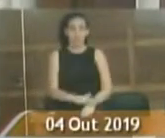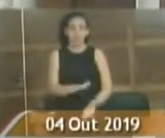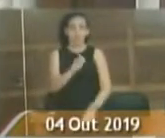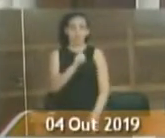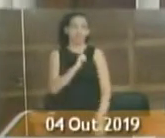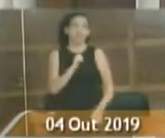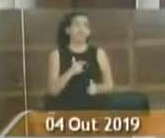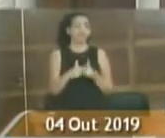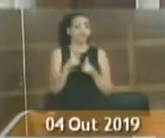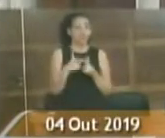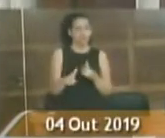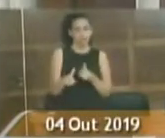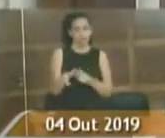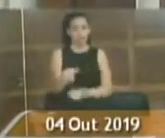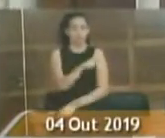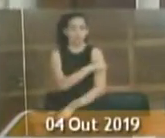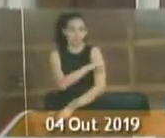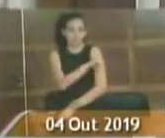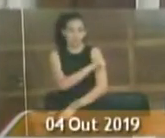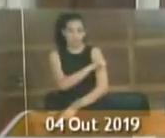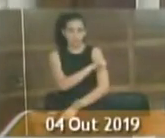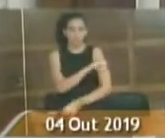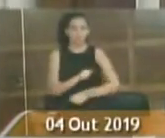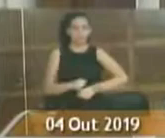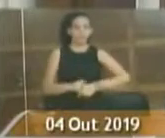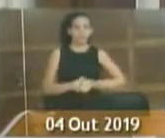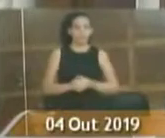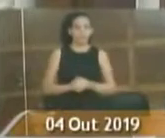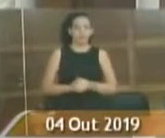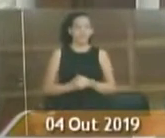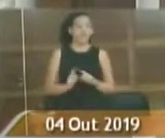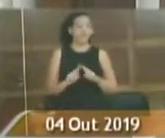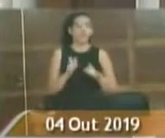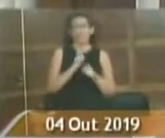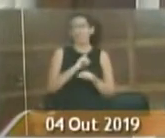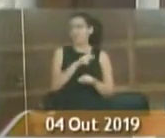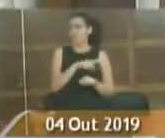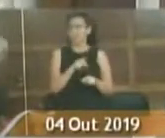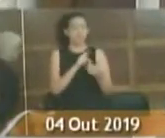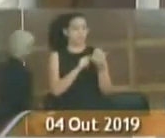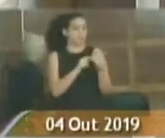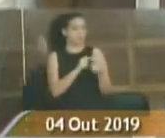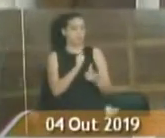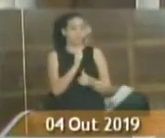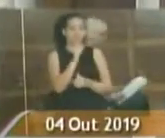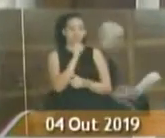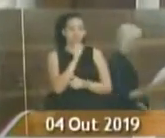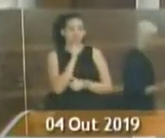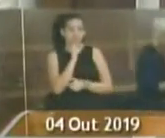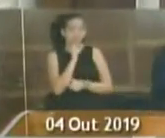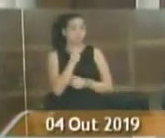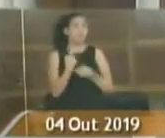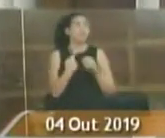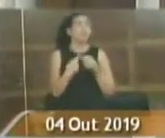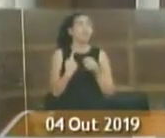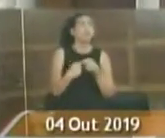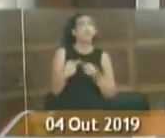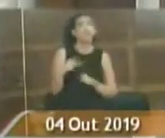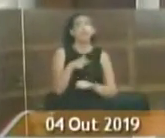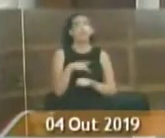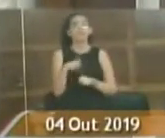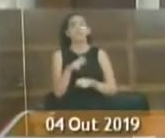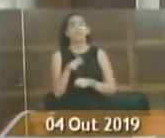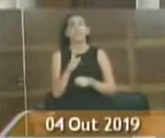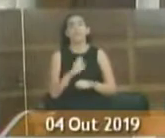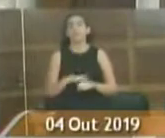maior problema, que é o estado do Rio de Janeiro, tá? Mas tem país que não tem. Por que que não tem? Porque esse país tem